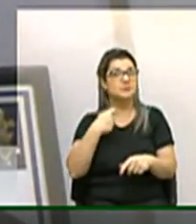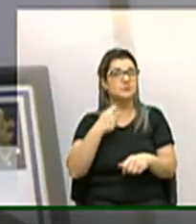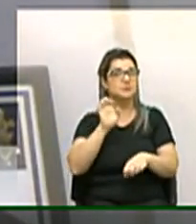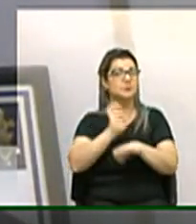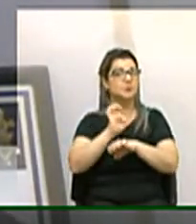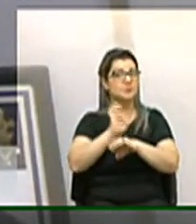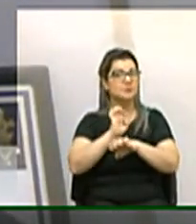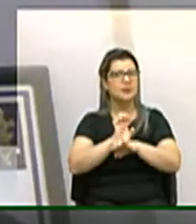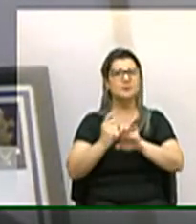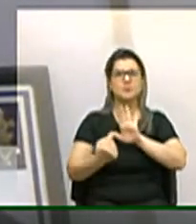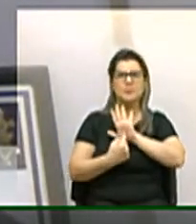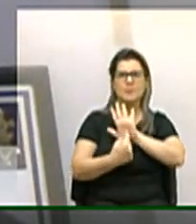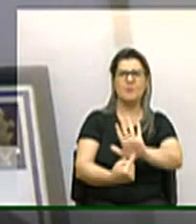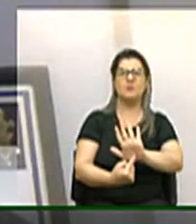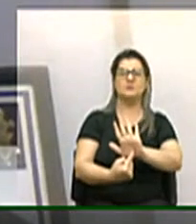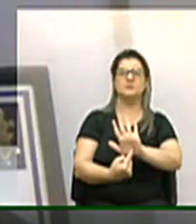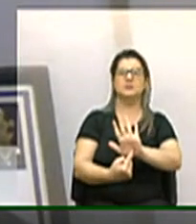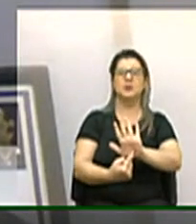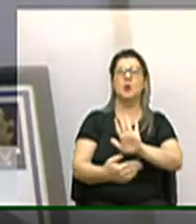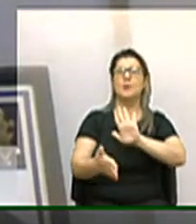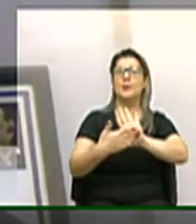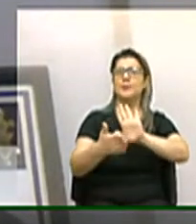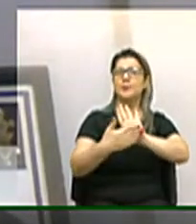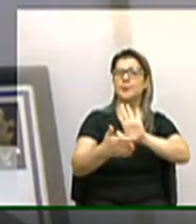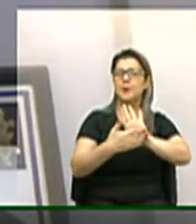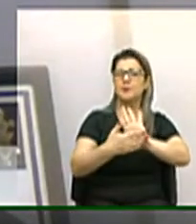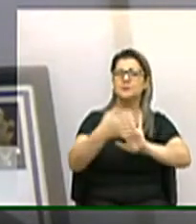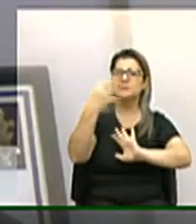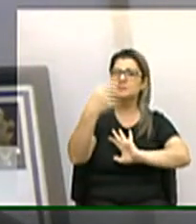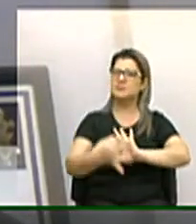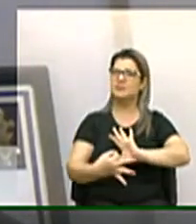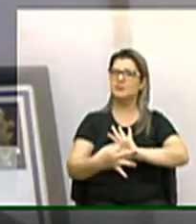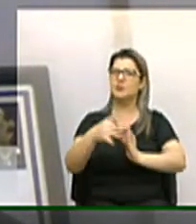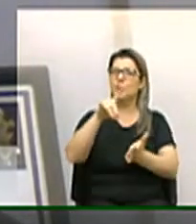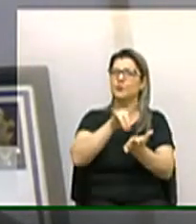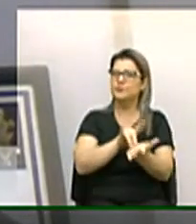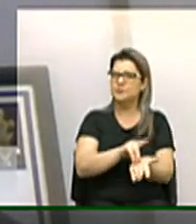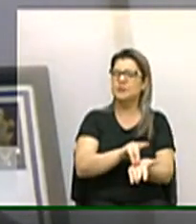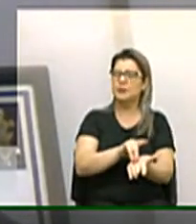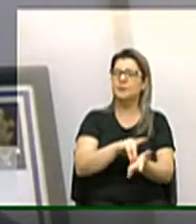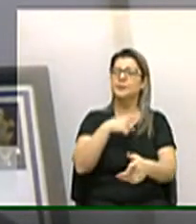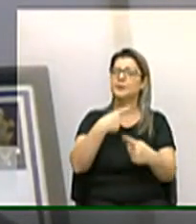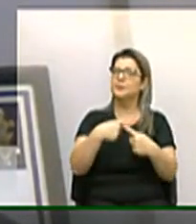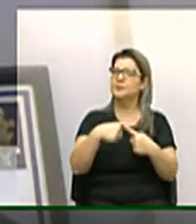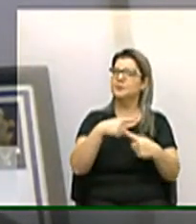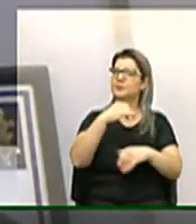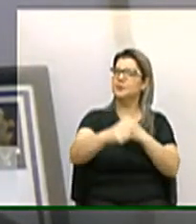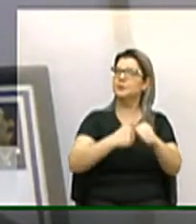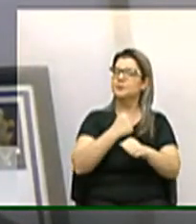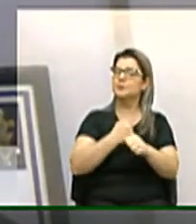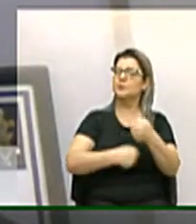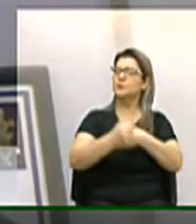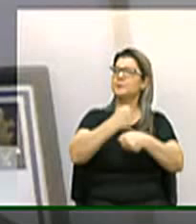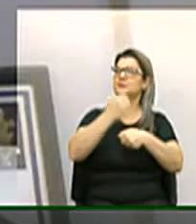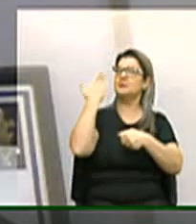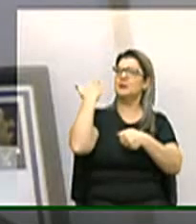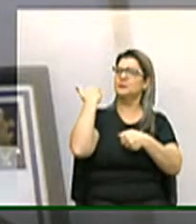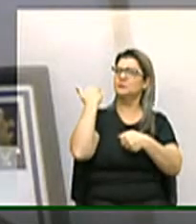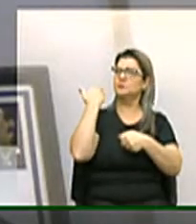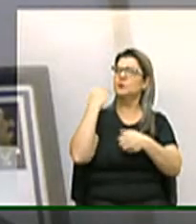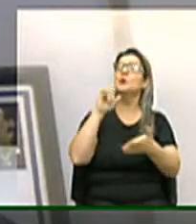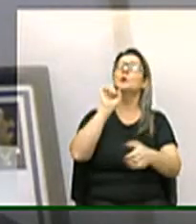proposta concreta de política habitacional, até porque, no passado, o Estado teve política habitacional e já vivia